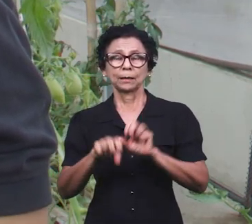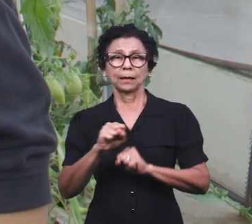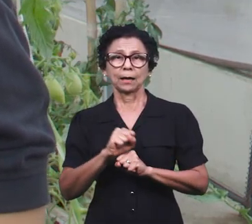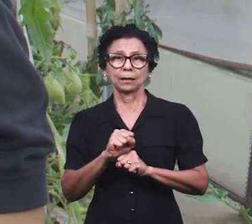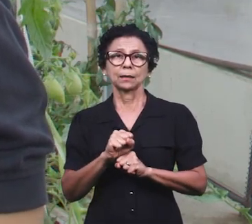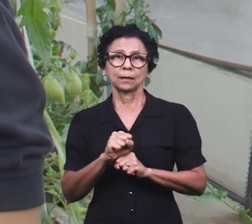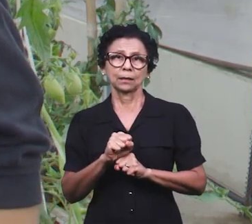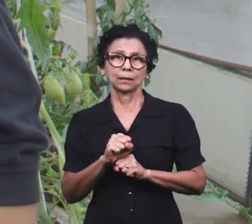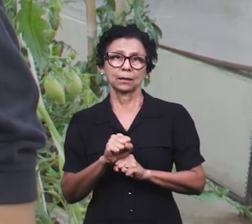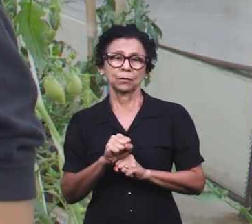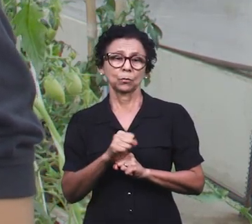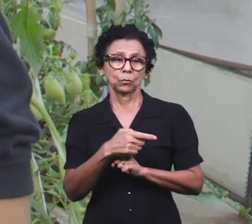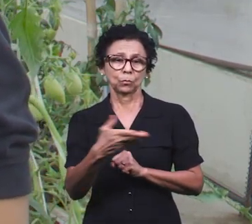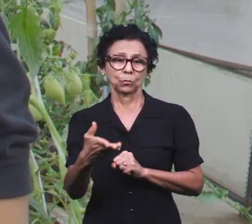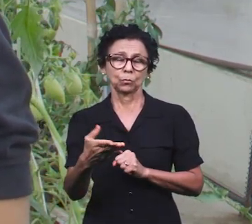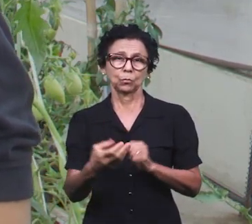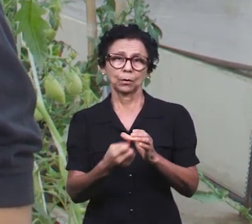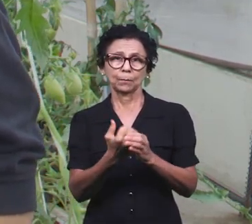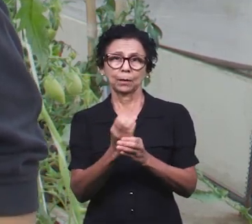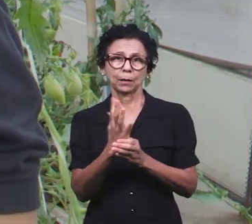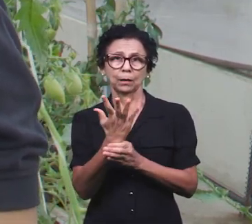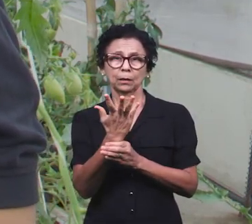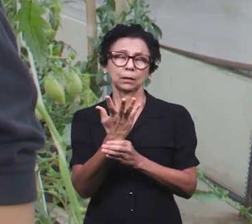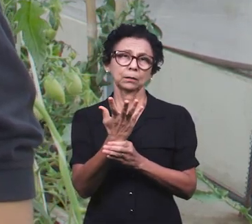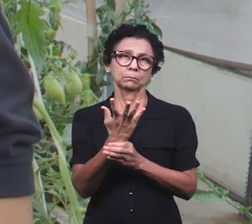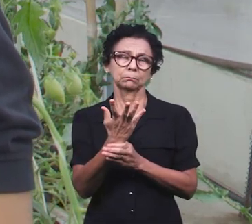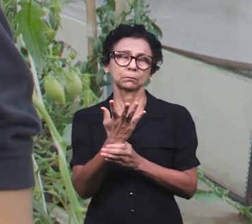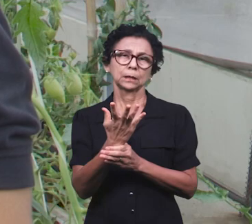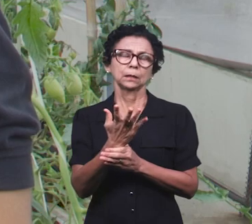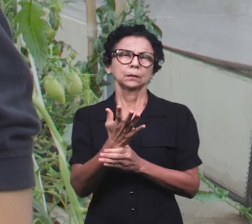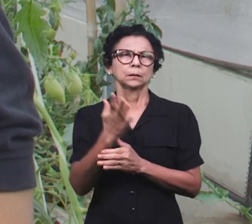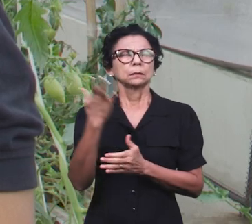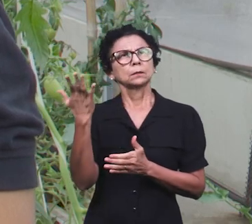plantas, né? Então a pessoa tem que ter uma noção de tutoramento,